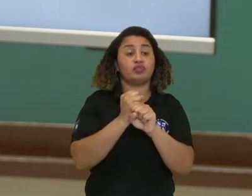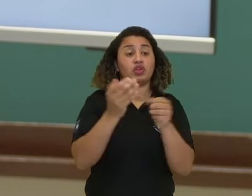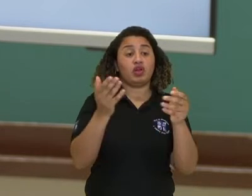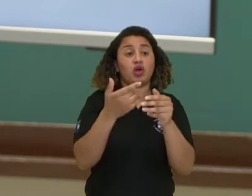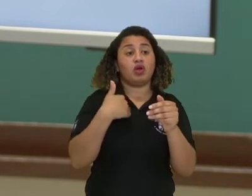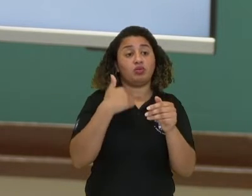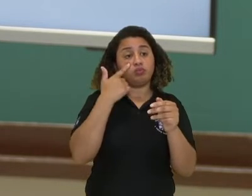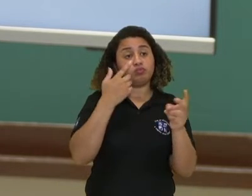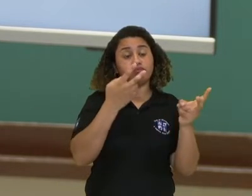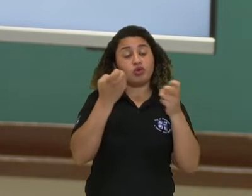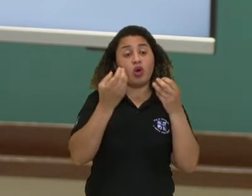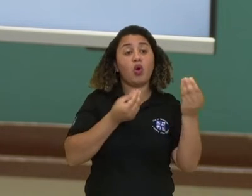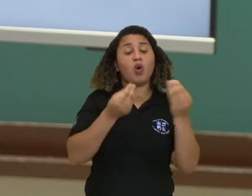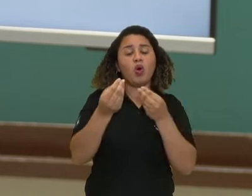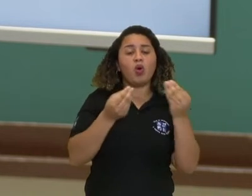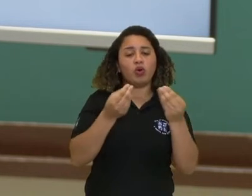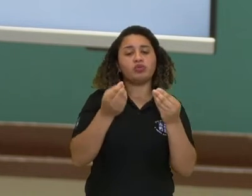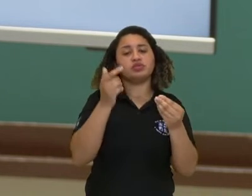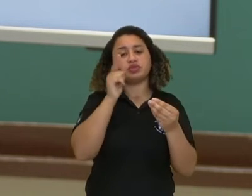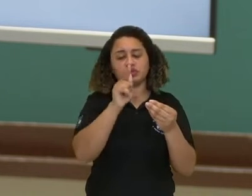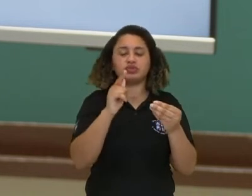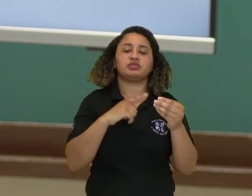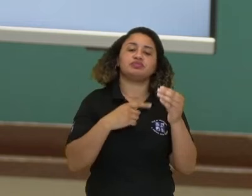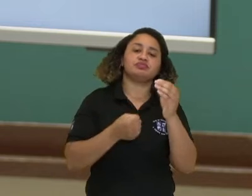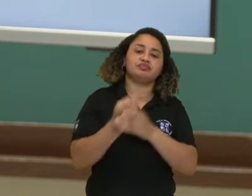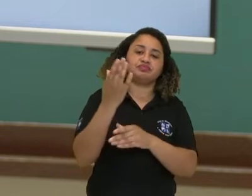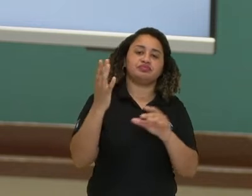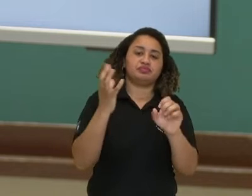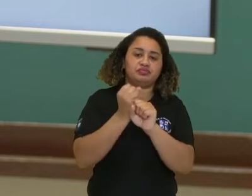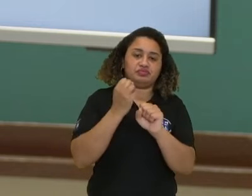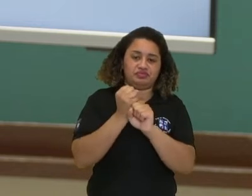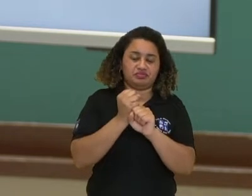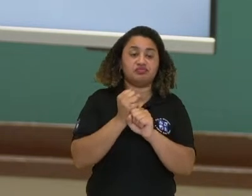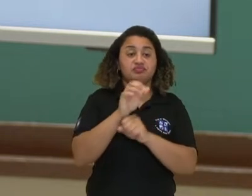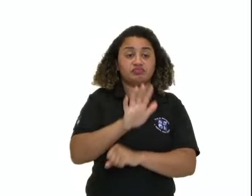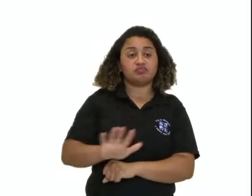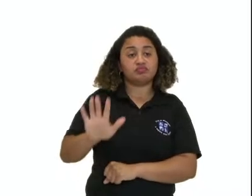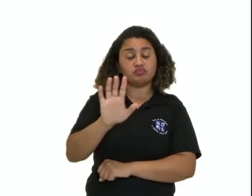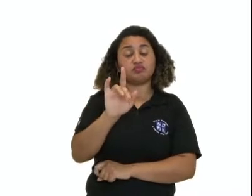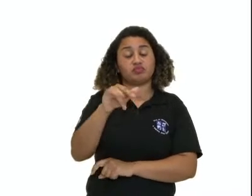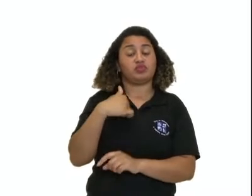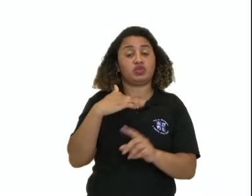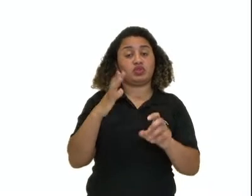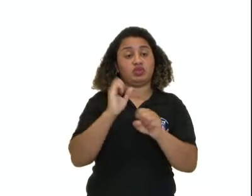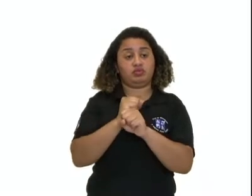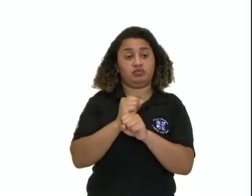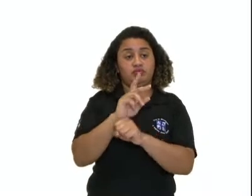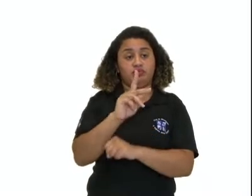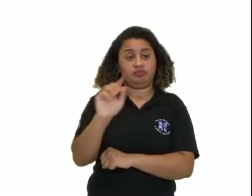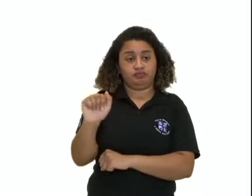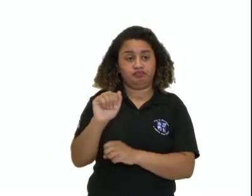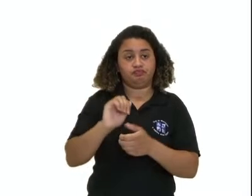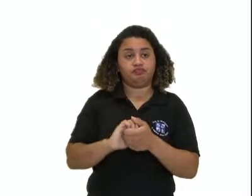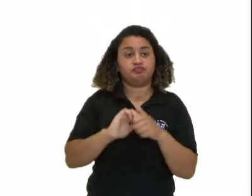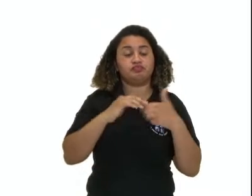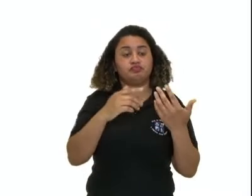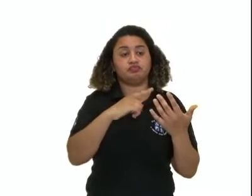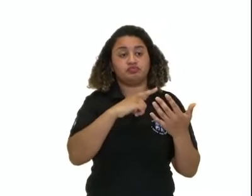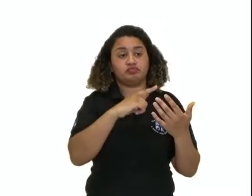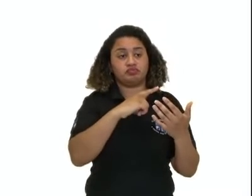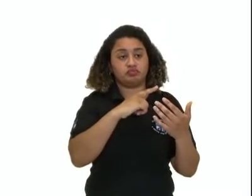acompanhar aqui como a gente obtém essa fórmula do termo geral da soma de uma PA. Então, consideramos uma